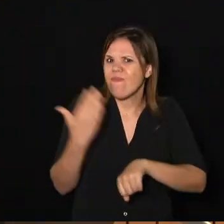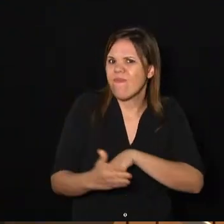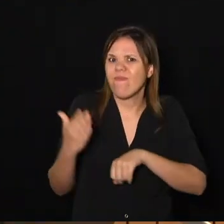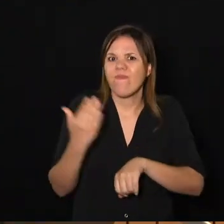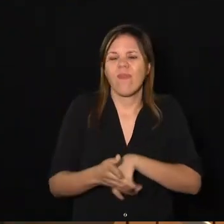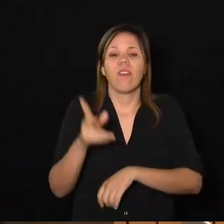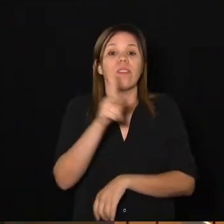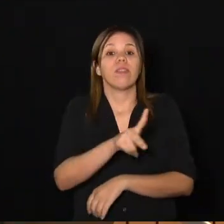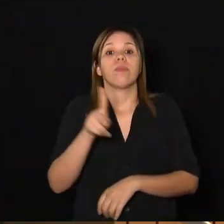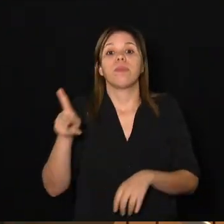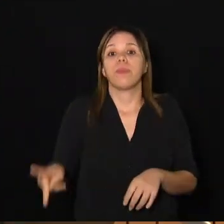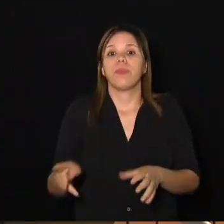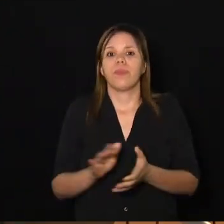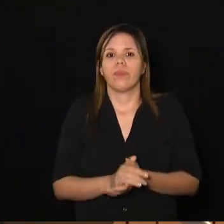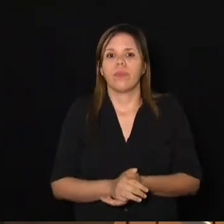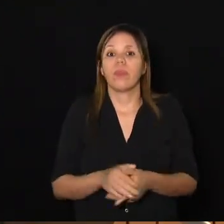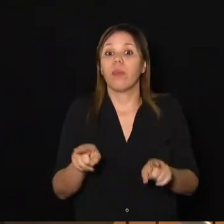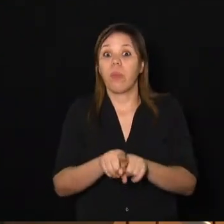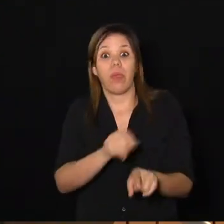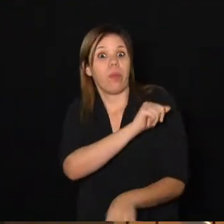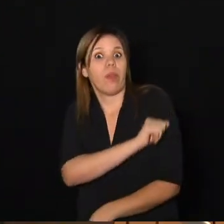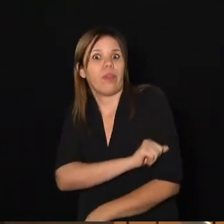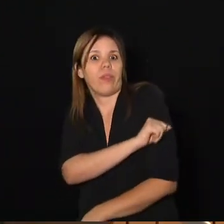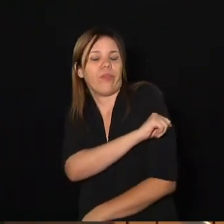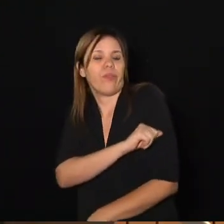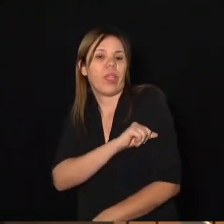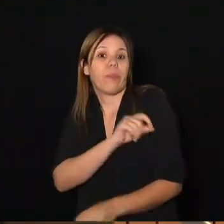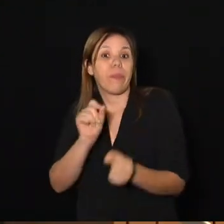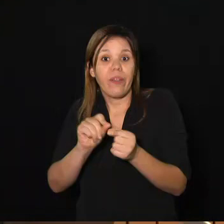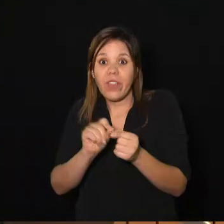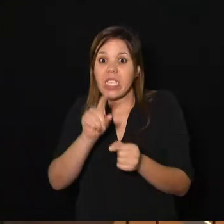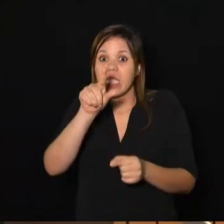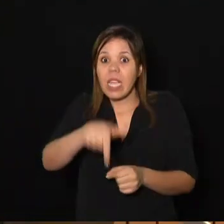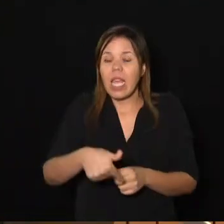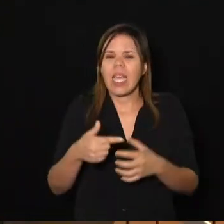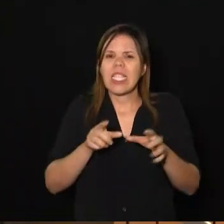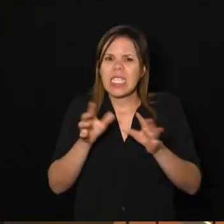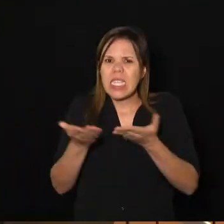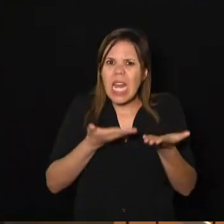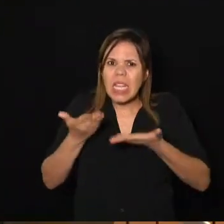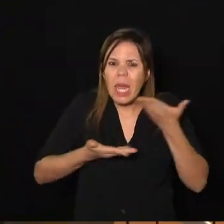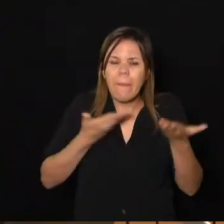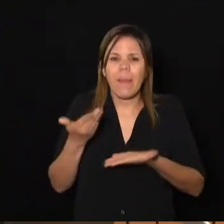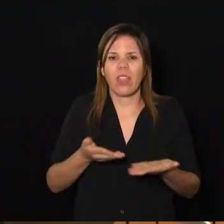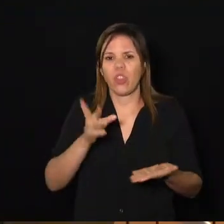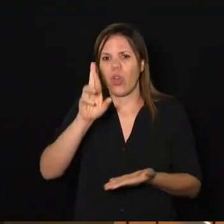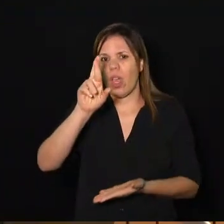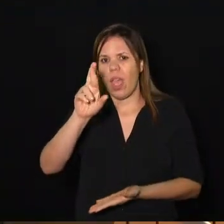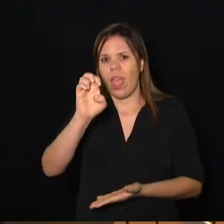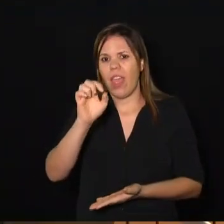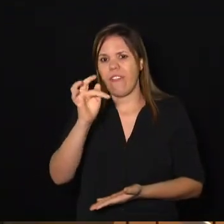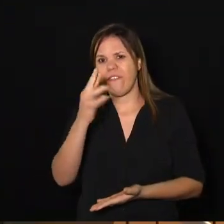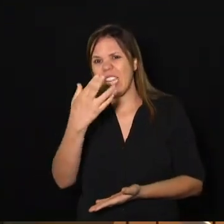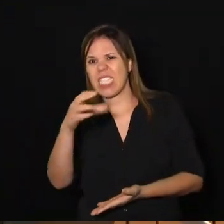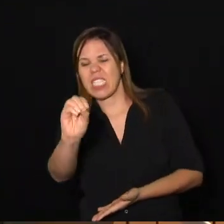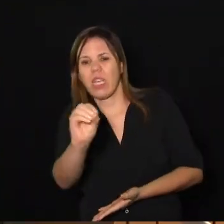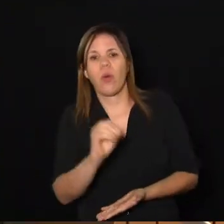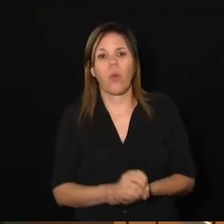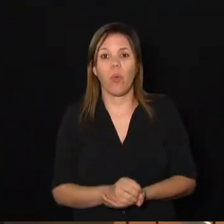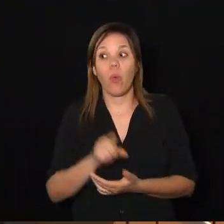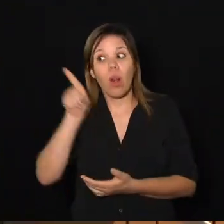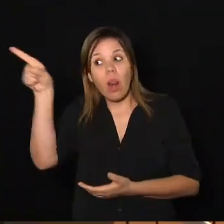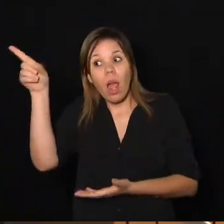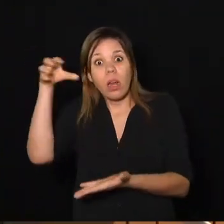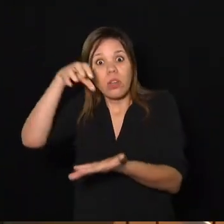treinamento para enfermeiros para fazer refração para fazer para fazer a cuidade visual nos postos de saúde